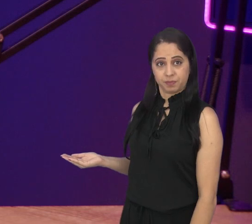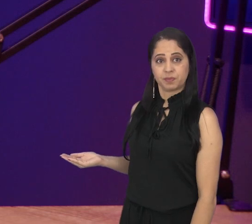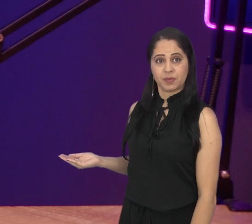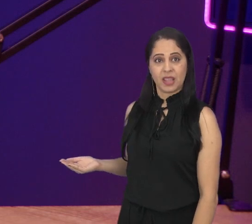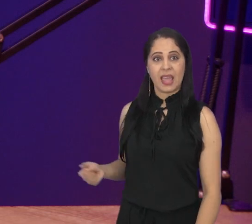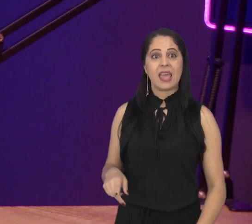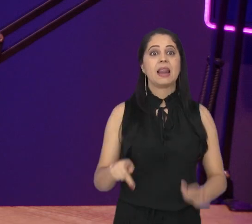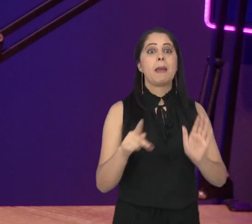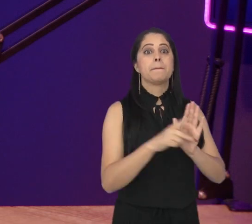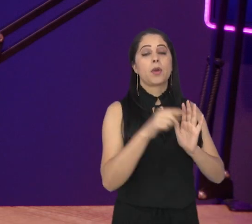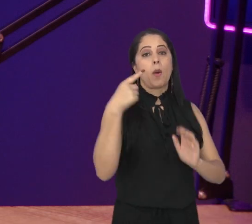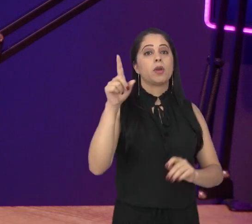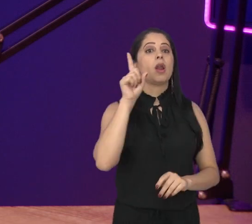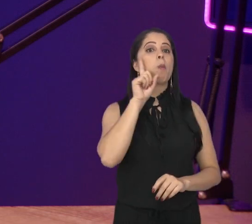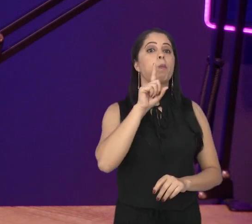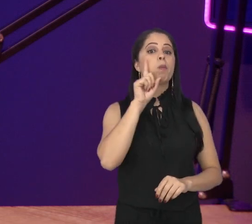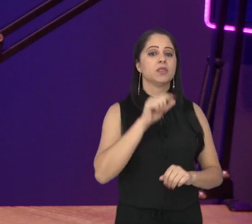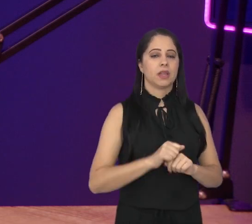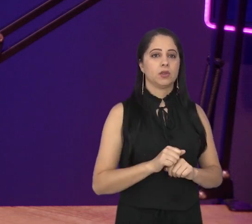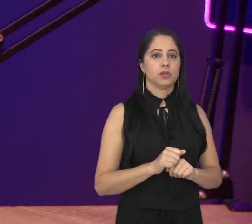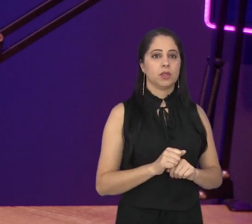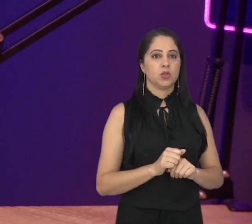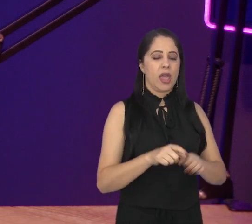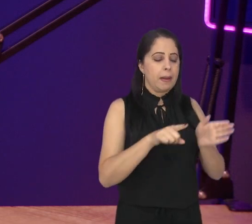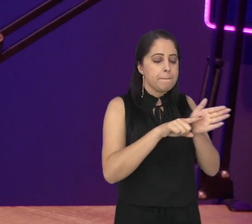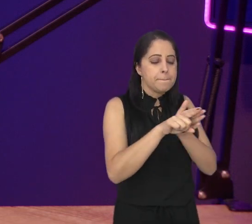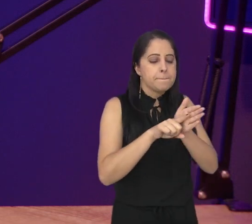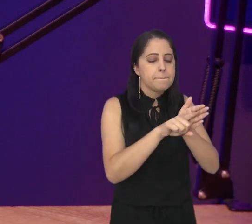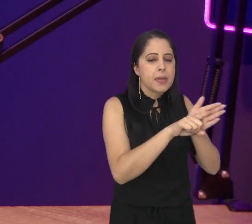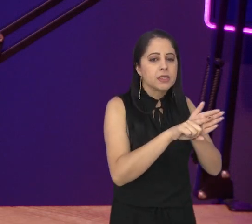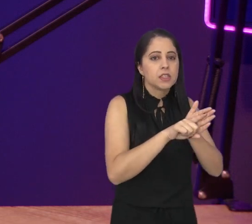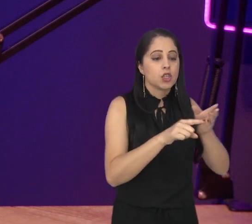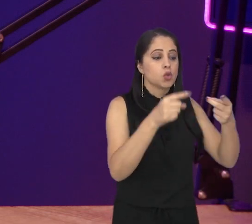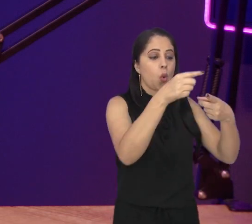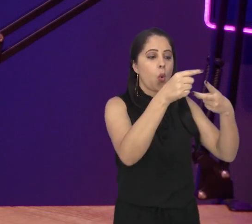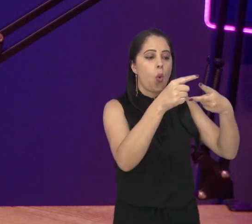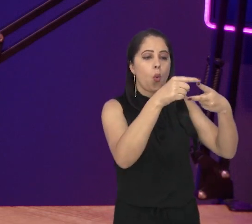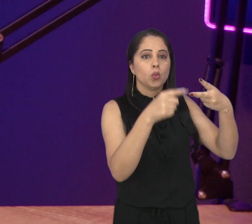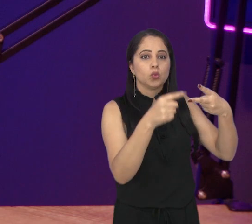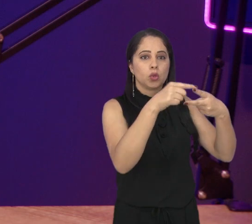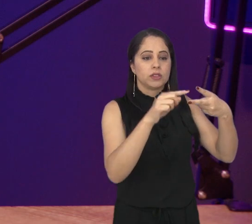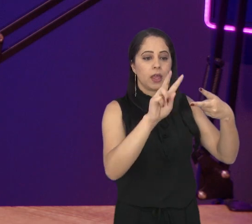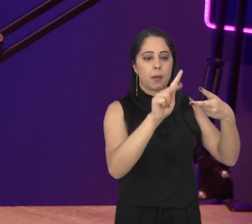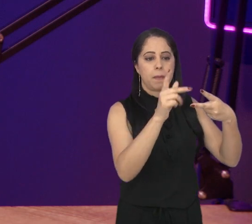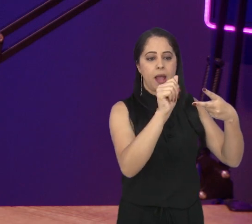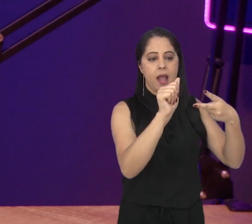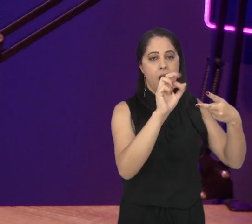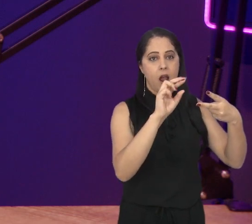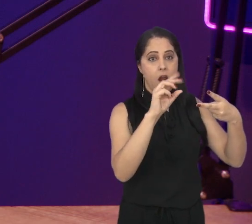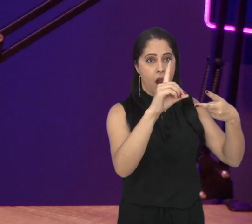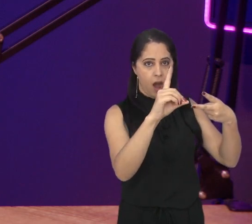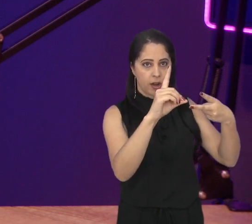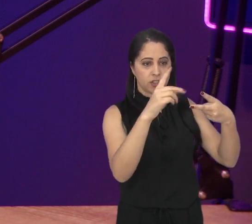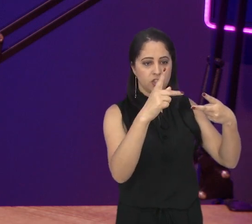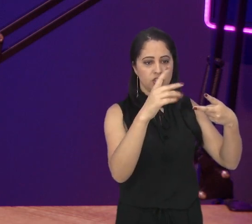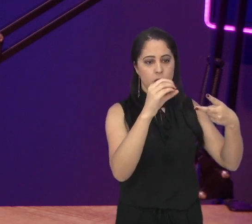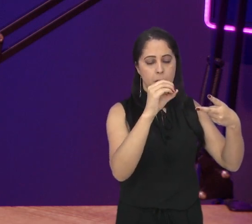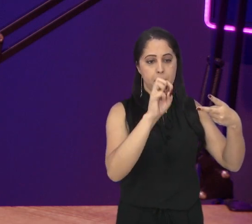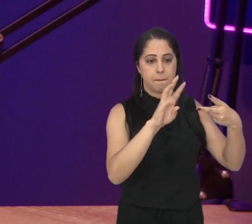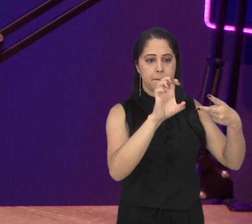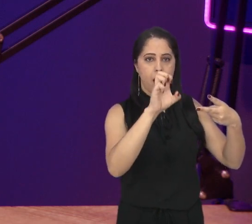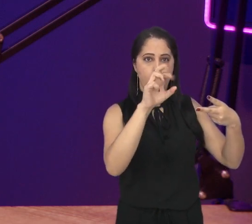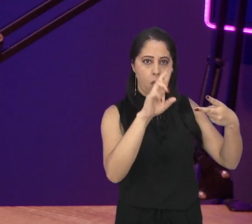Nye. E ele é norte-americano e os estudos dele são bem recentes. Se você procurar, você até acha um TED Talks dele no